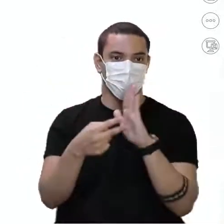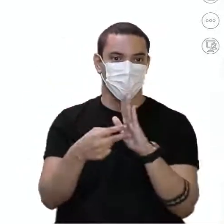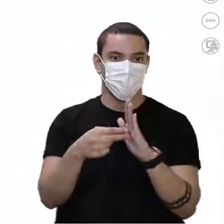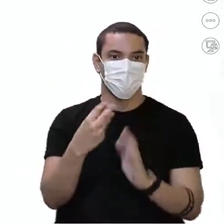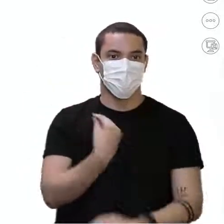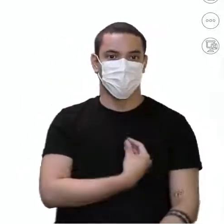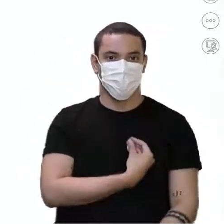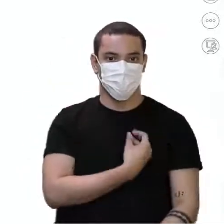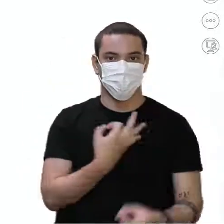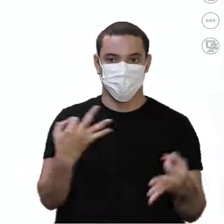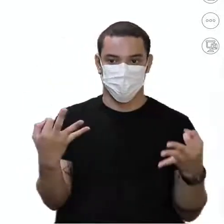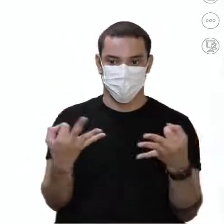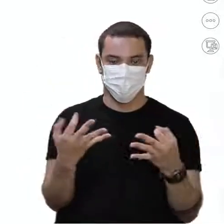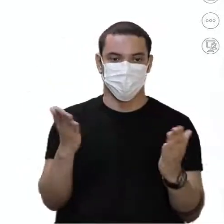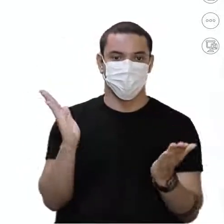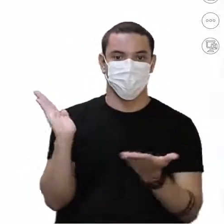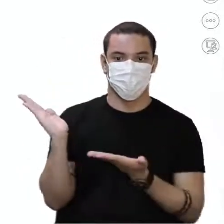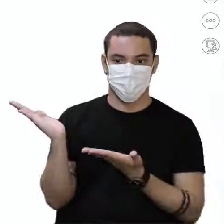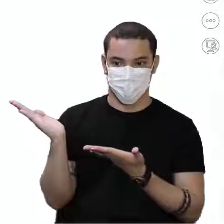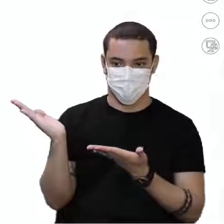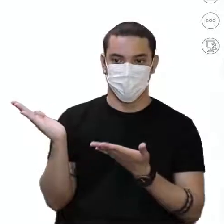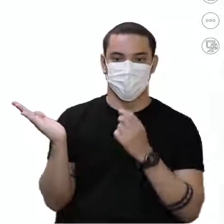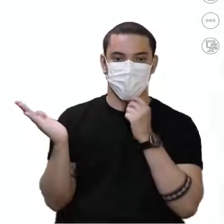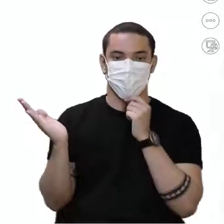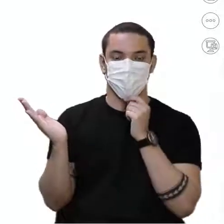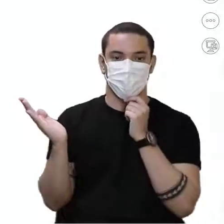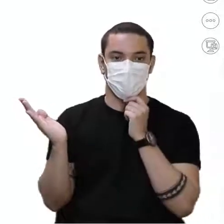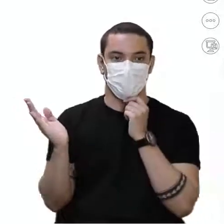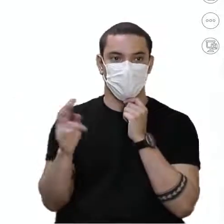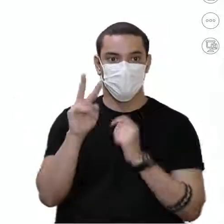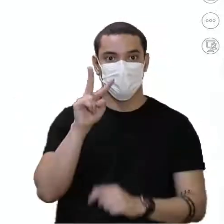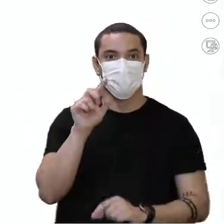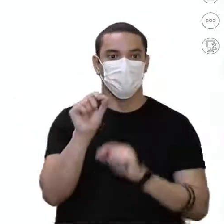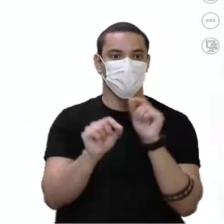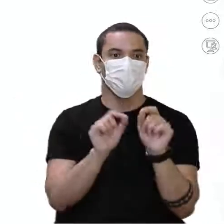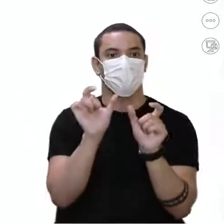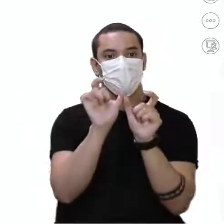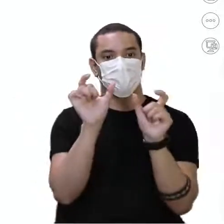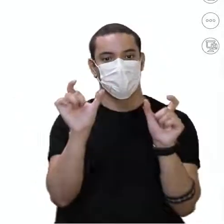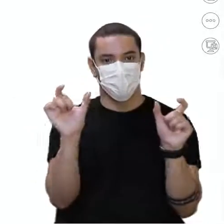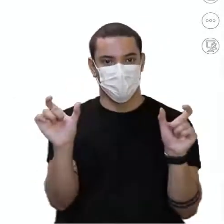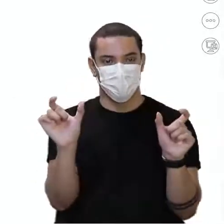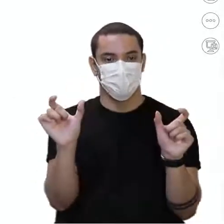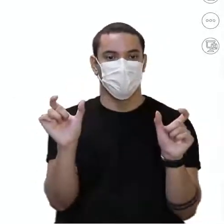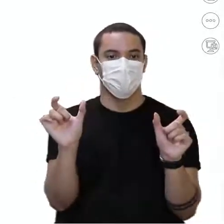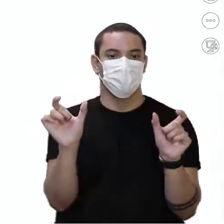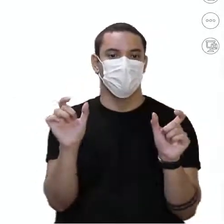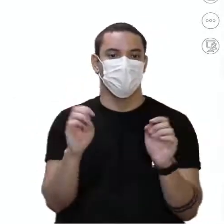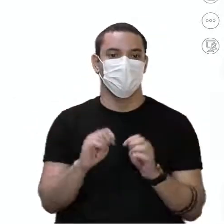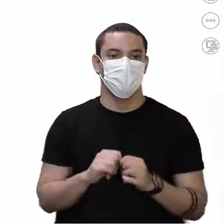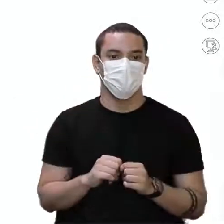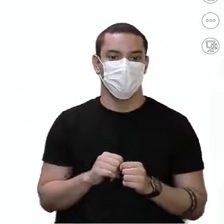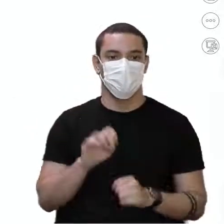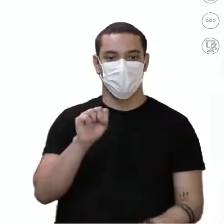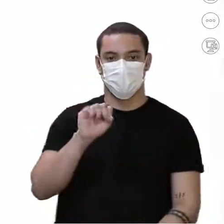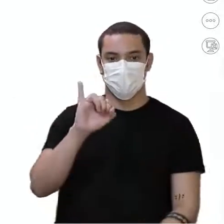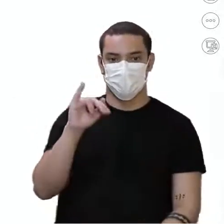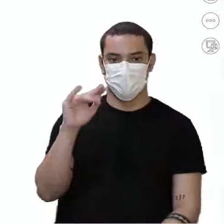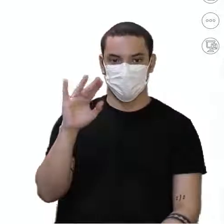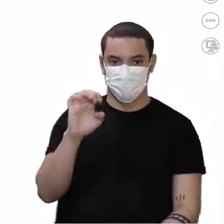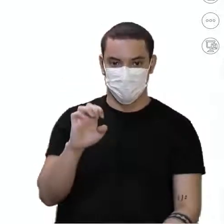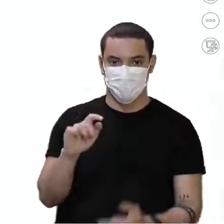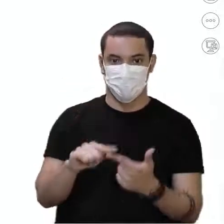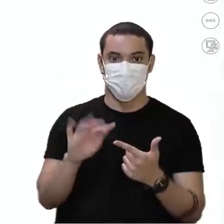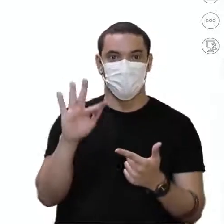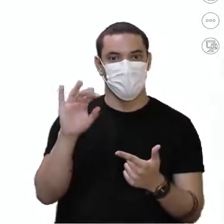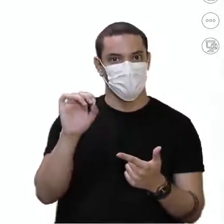Perfect, certo? Temos aí, vamos ver, inclusive, as palavrinhas since, for... que significa,